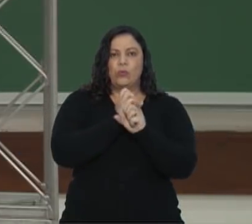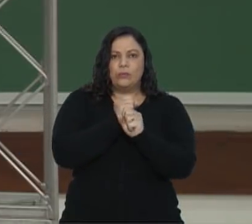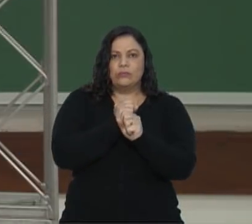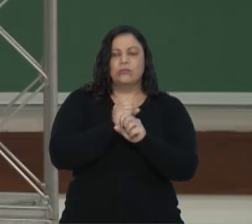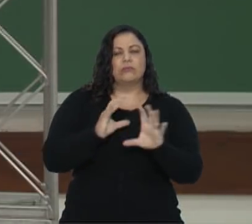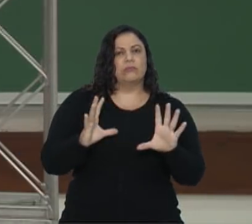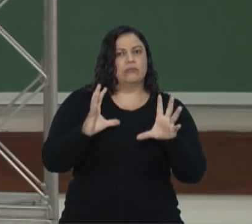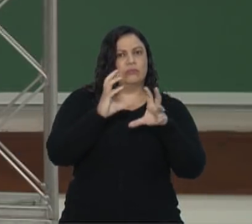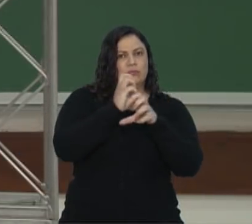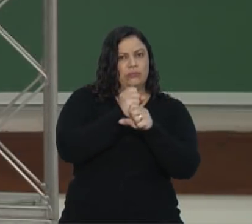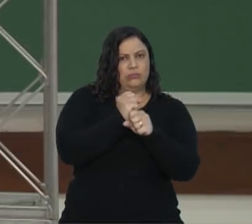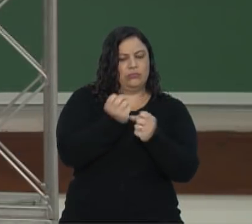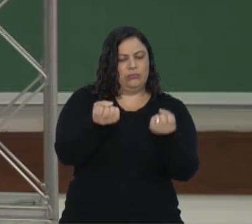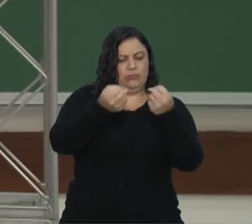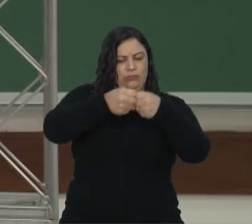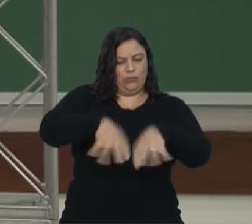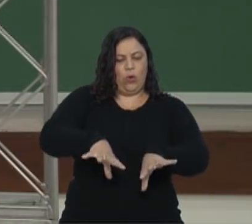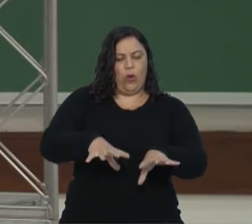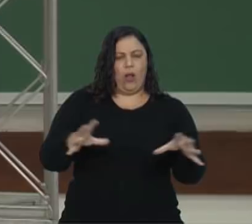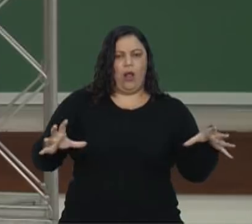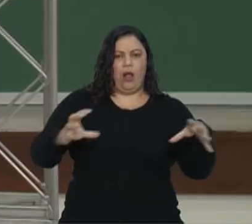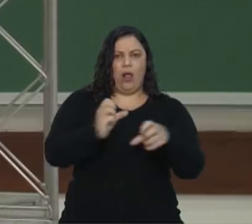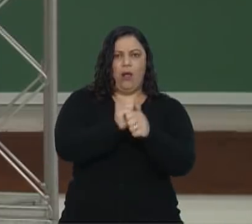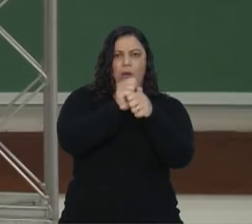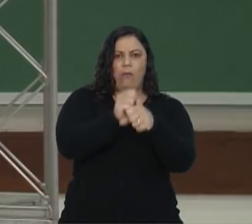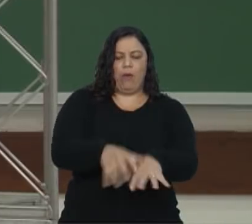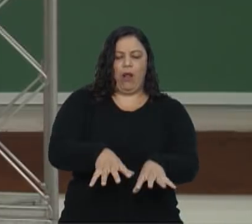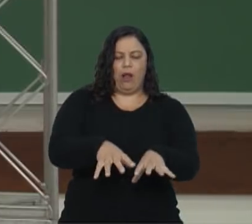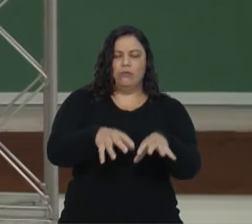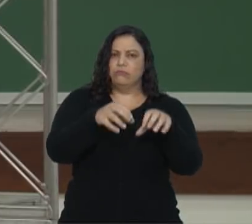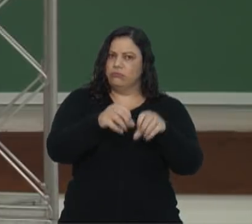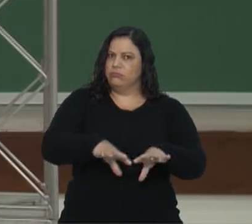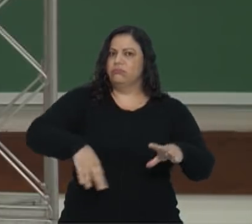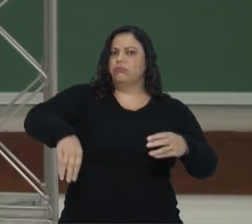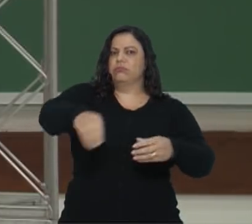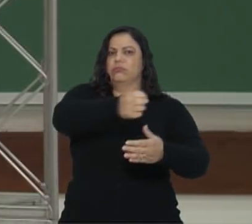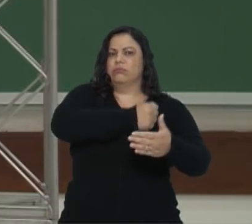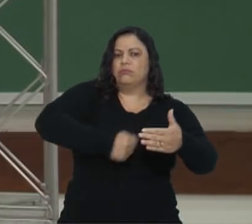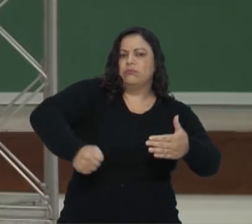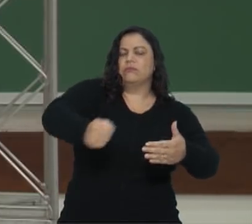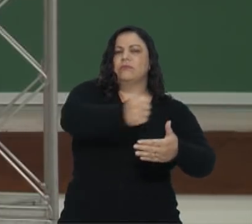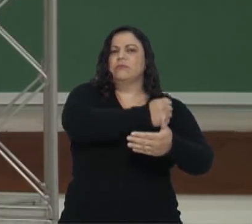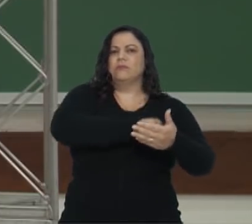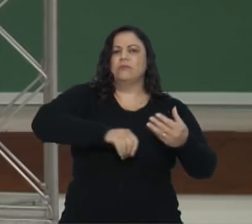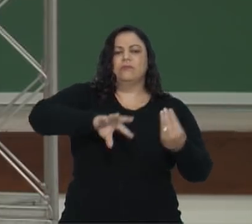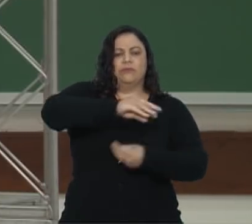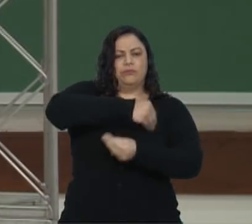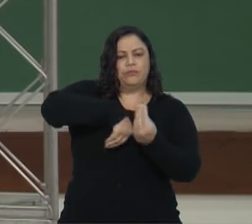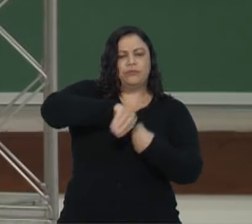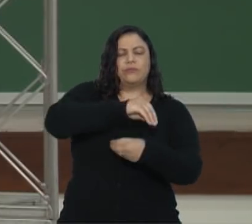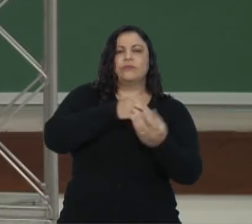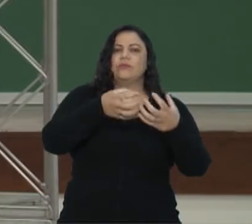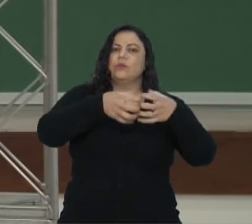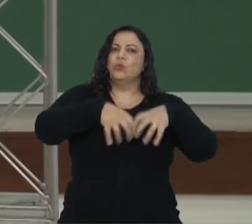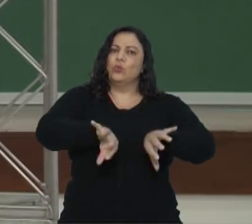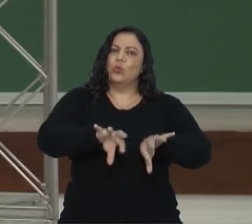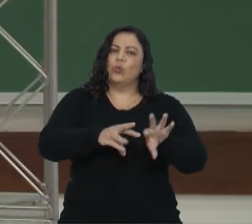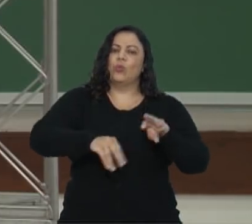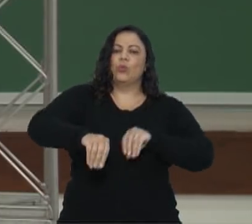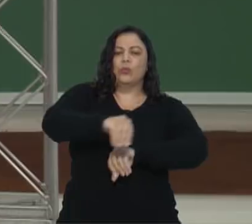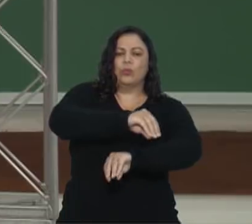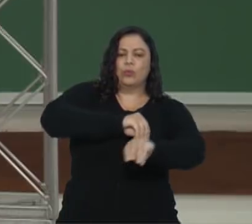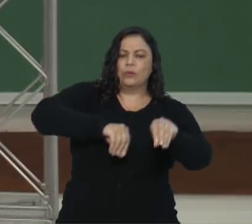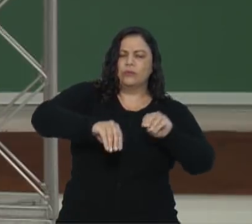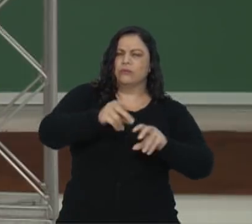determinado recipiente aqueles ingredientes, ovo, a farinha, percebam que